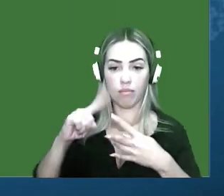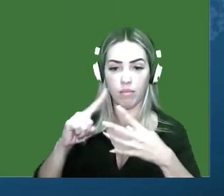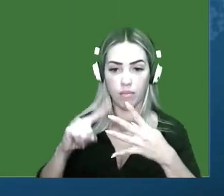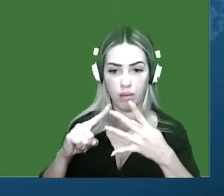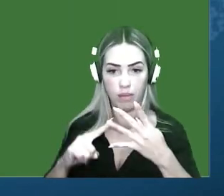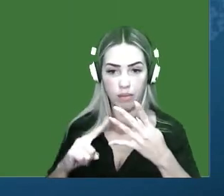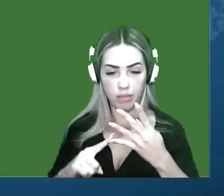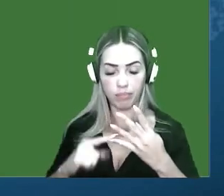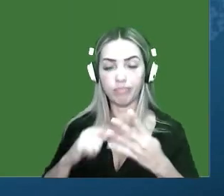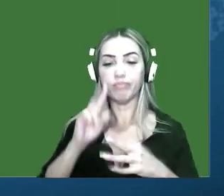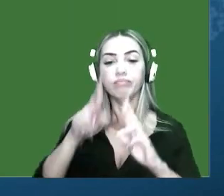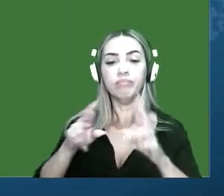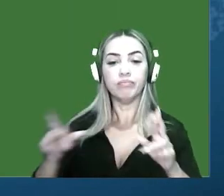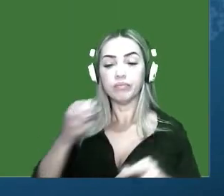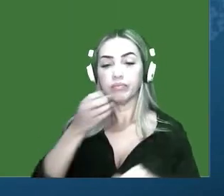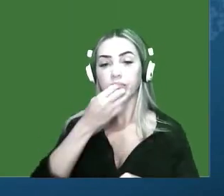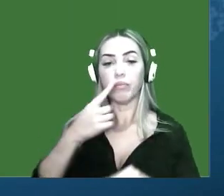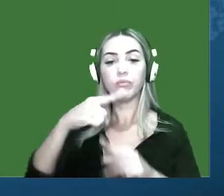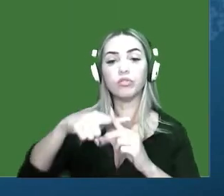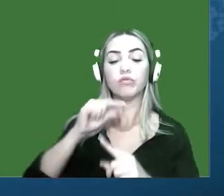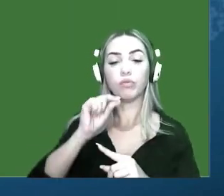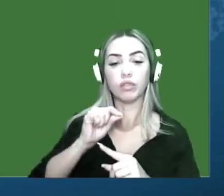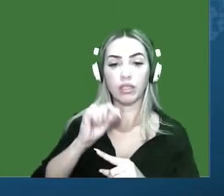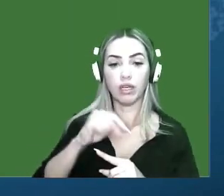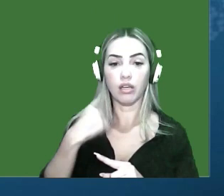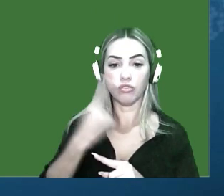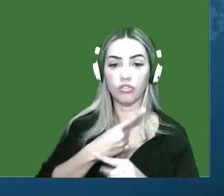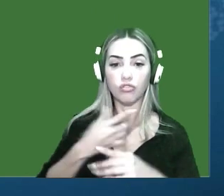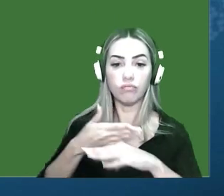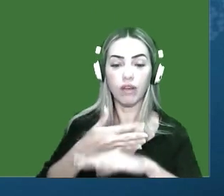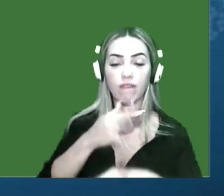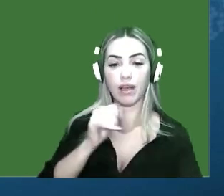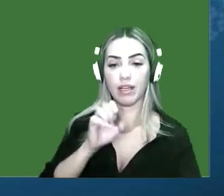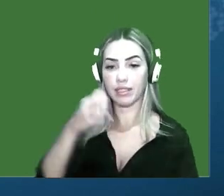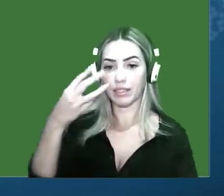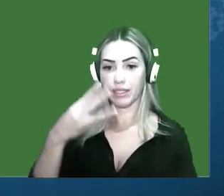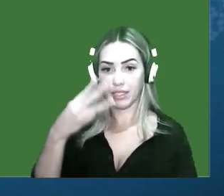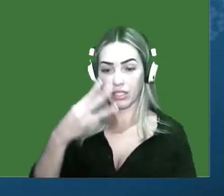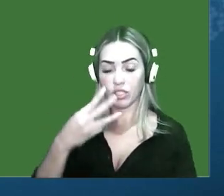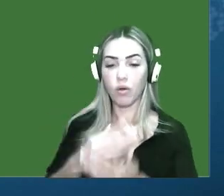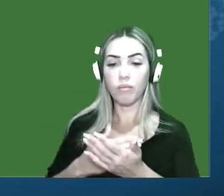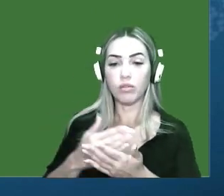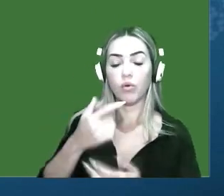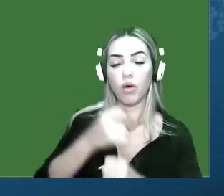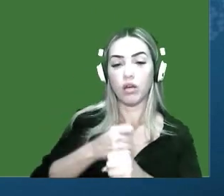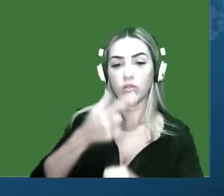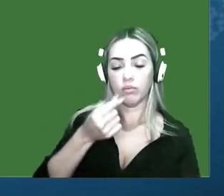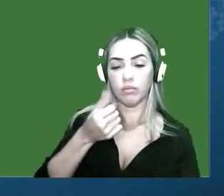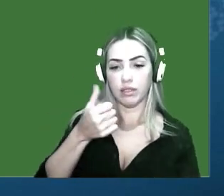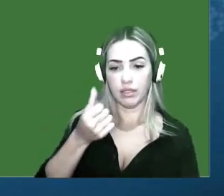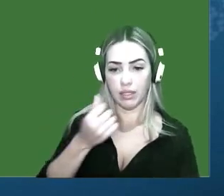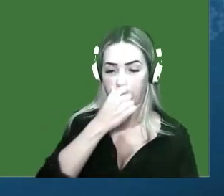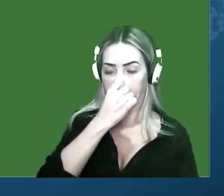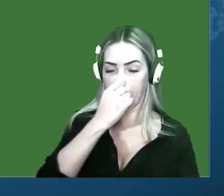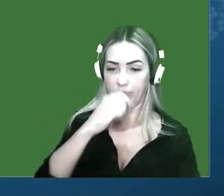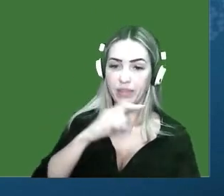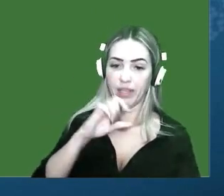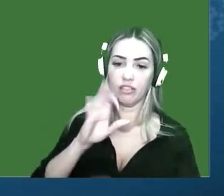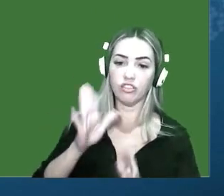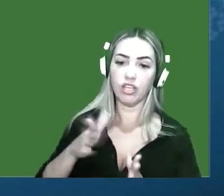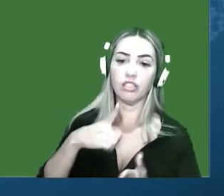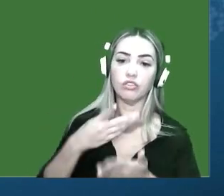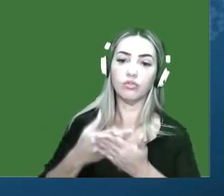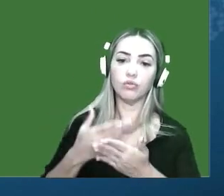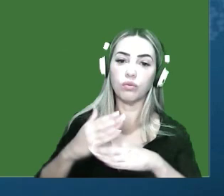resultados promissores, a gente partiu para um fase 3, que foi iniciado em 2016, que aí já é um estudo bem maior. Né? A gente